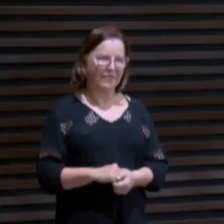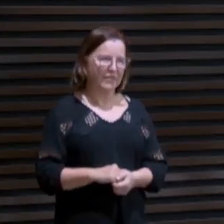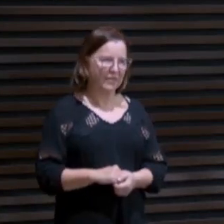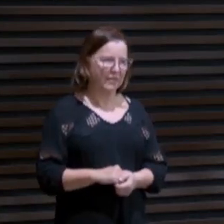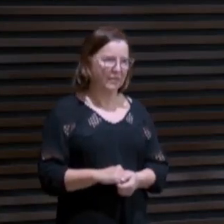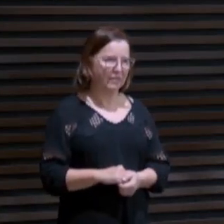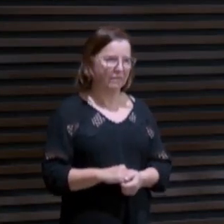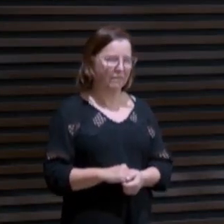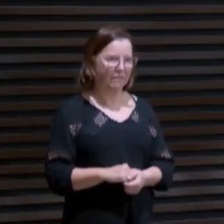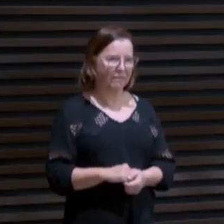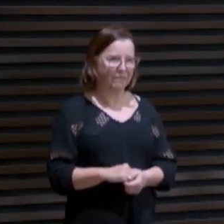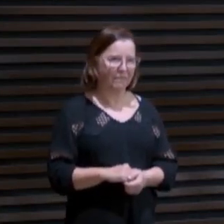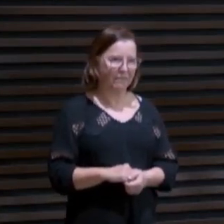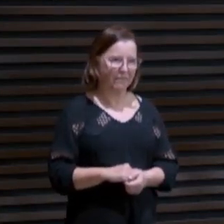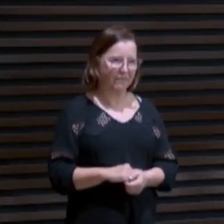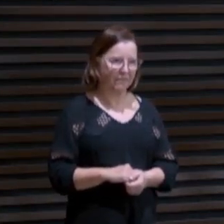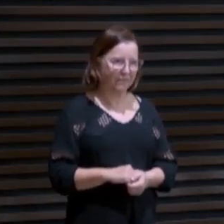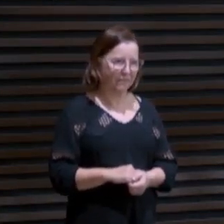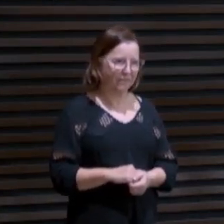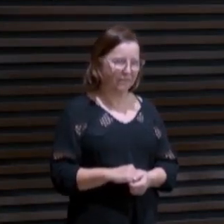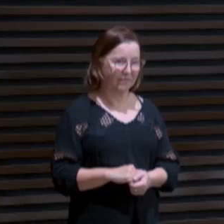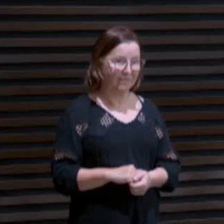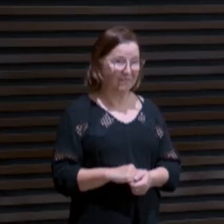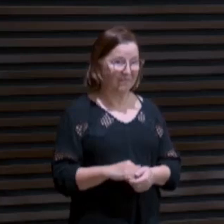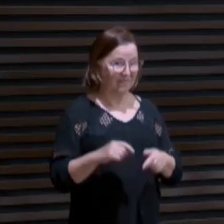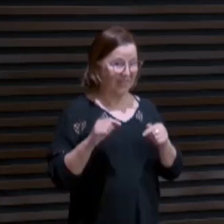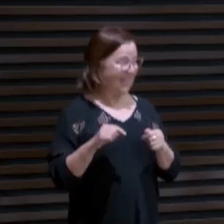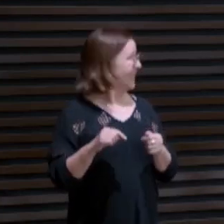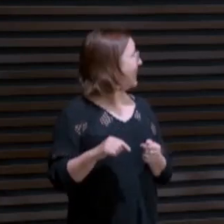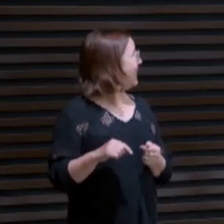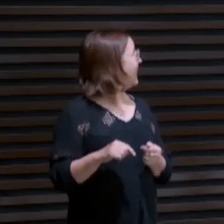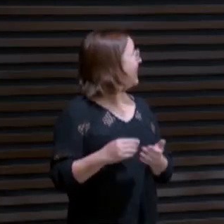Aqui nós chegamos no ministério de Jesus.